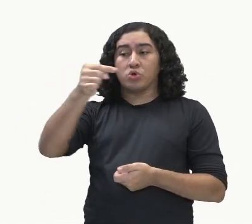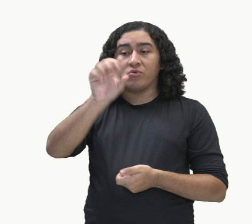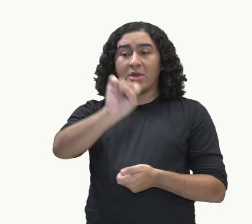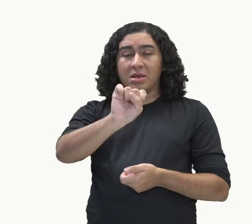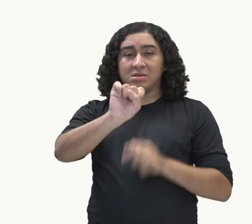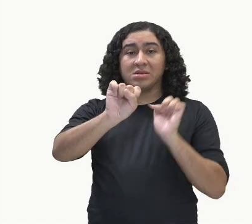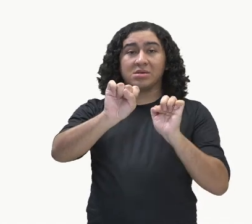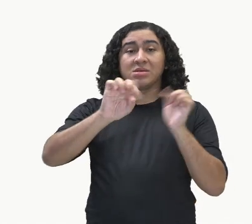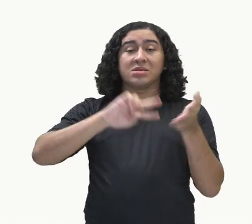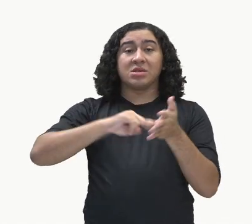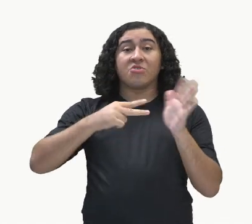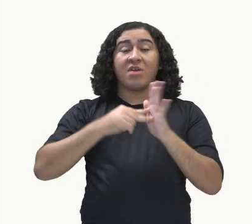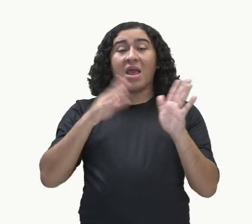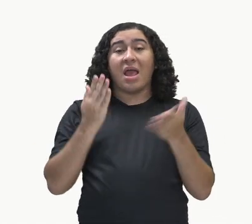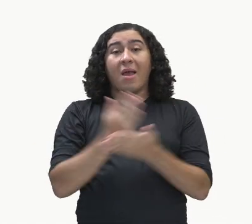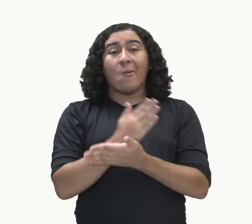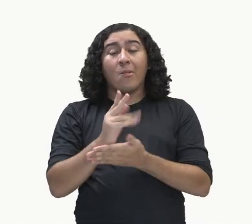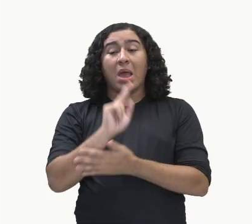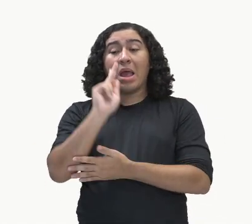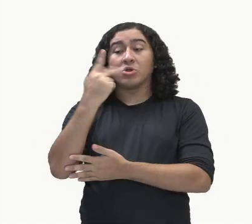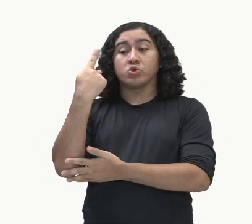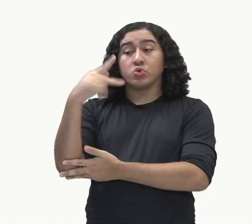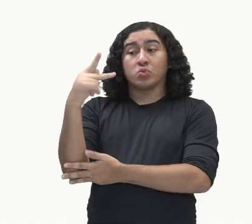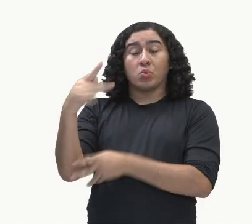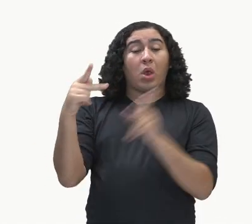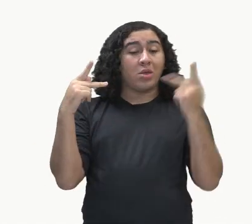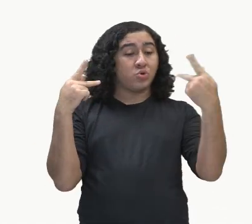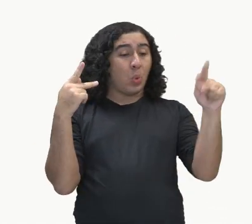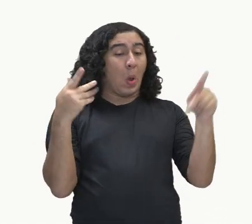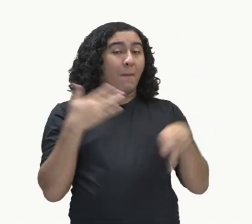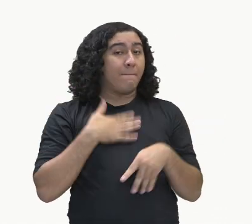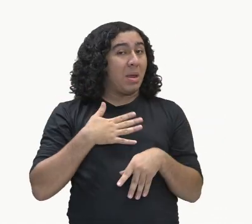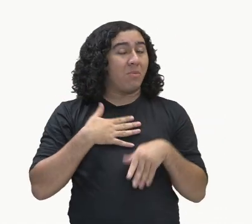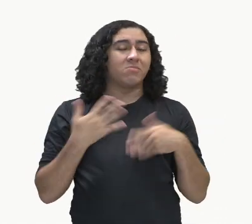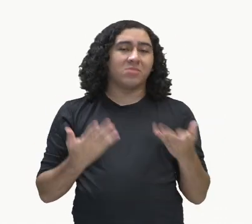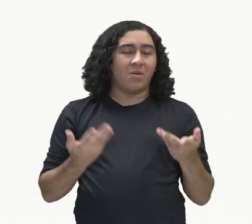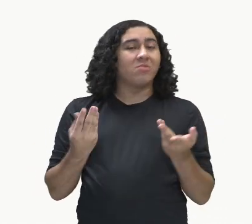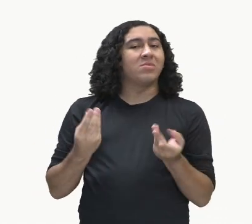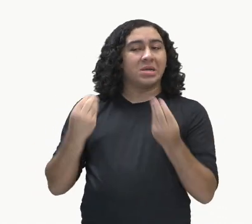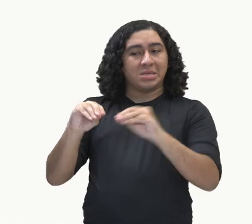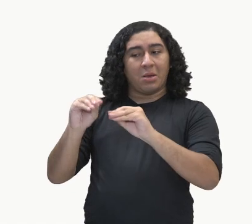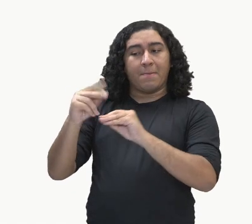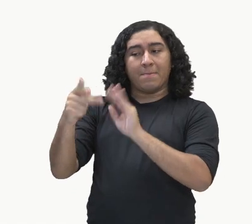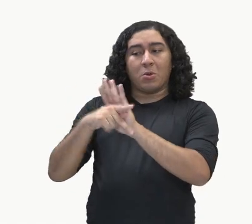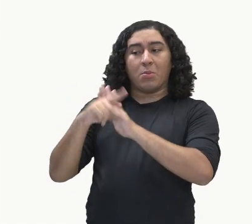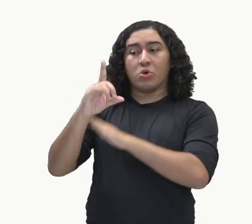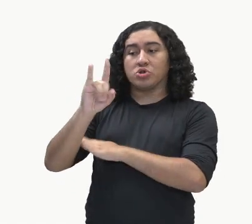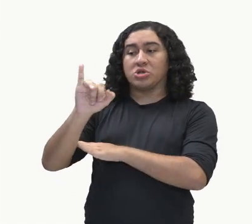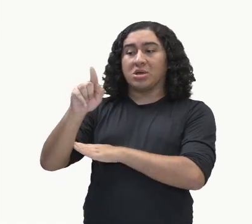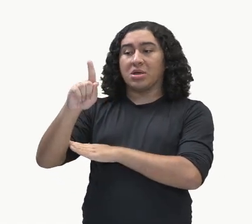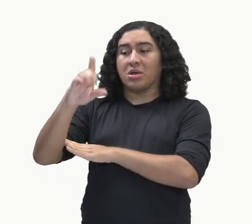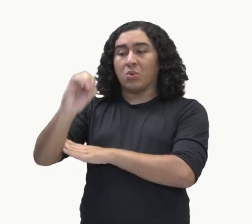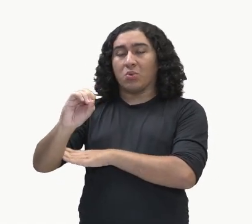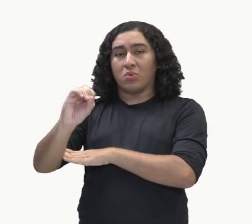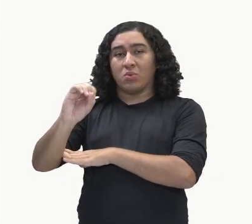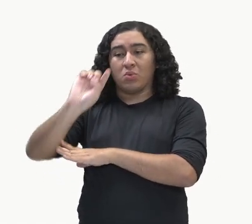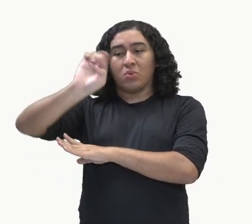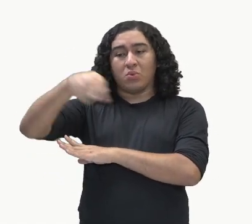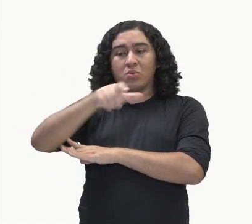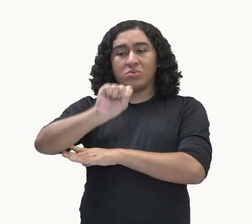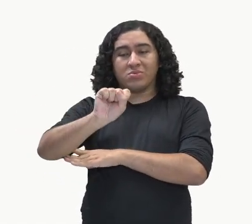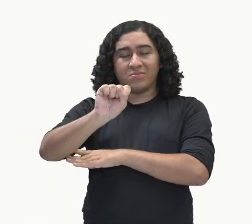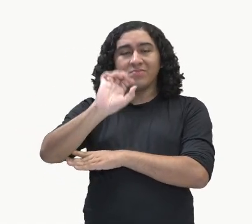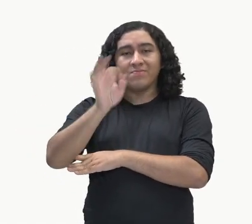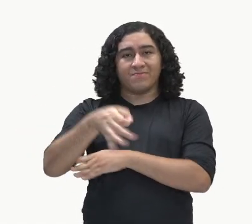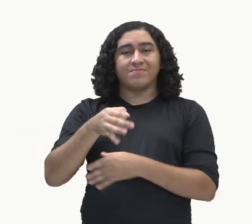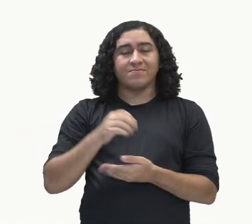sabe que é algo que pertence a alguém. No caso, está pertencendo ao Diego. O par de meias do